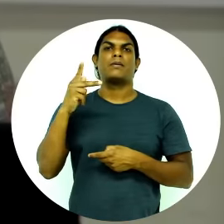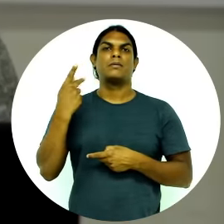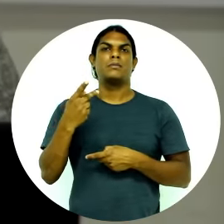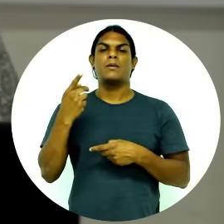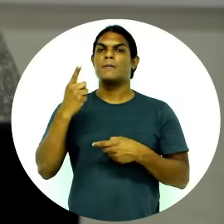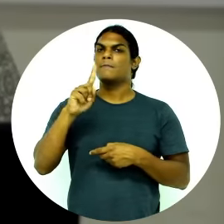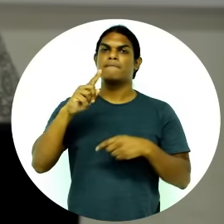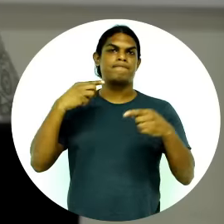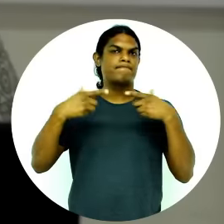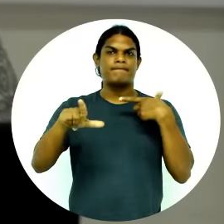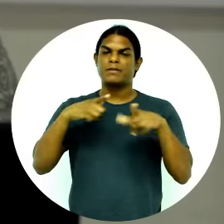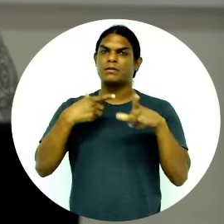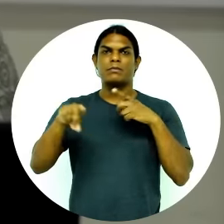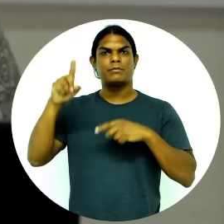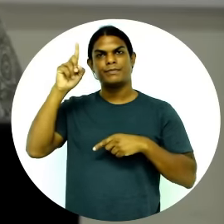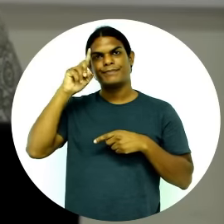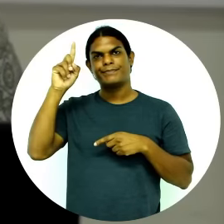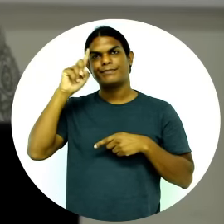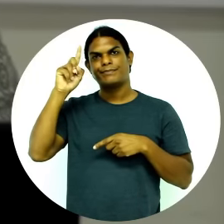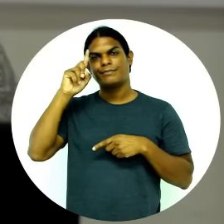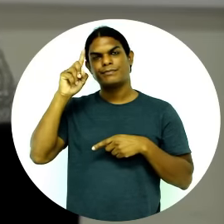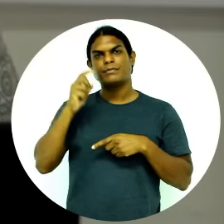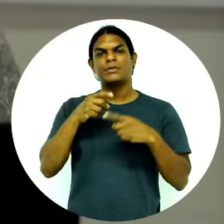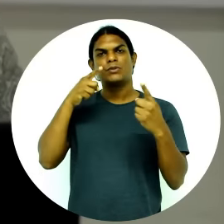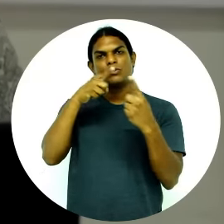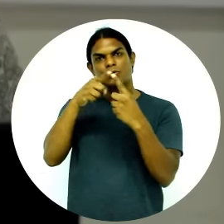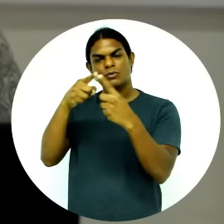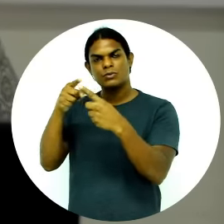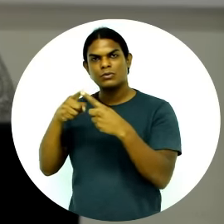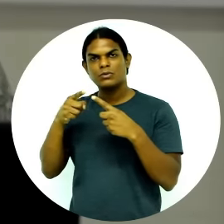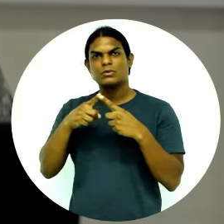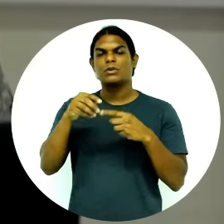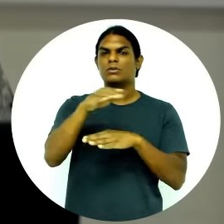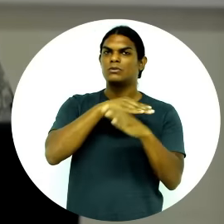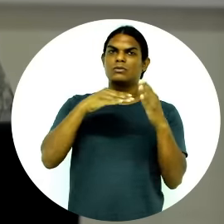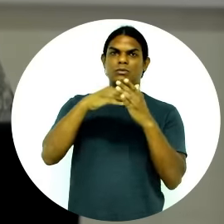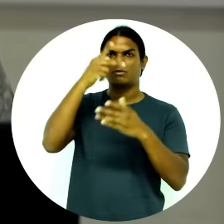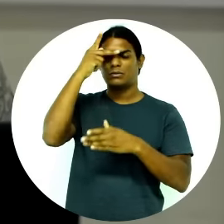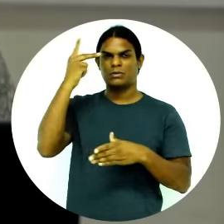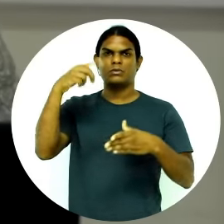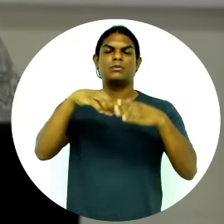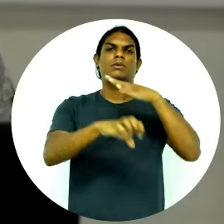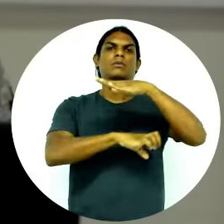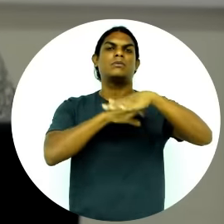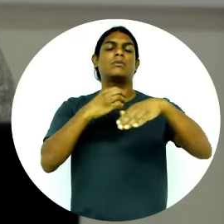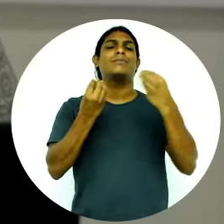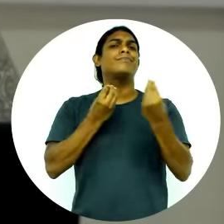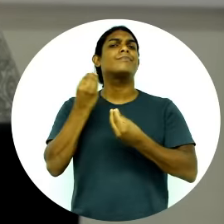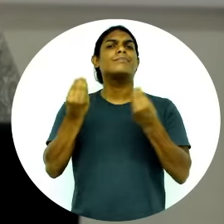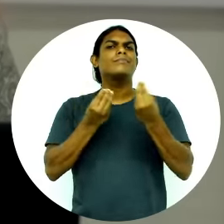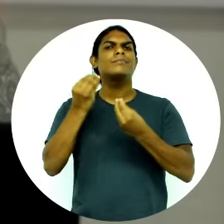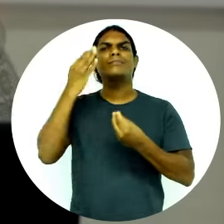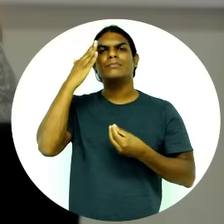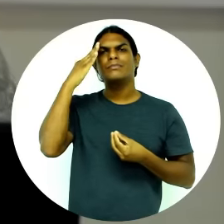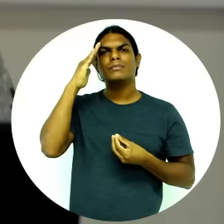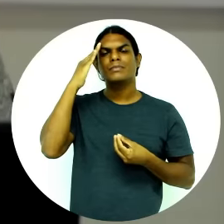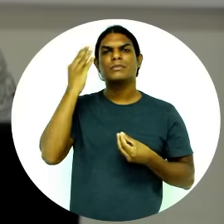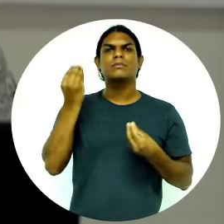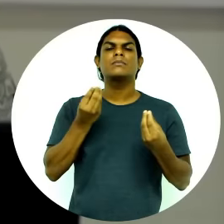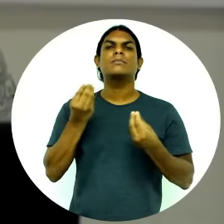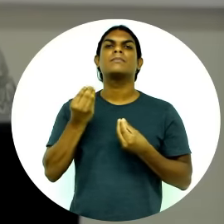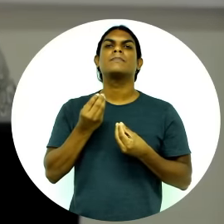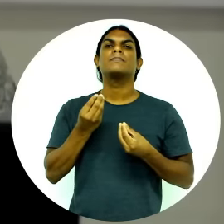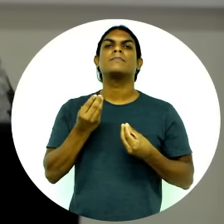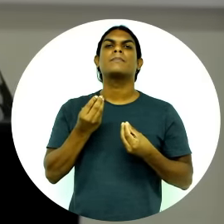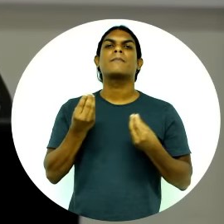órgãos, todo o recursos humanos, ou seja, o departamento de recursos humanos da empresa, ele pode até conhecer e